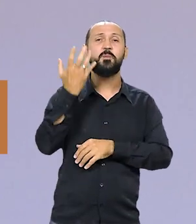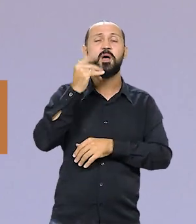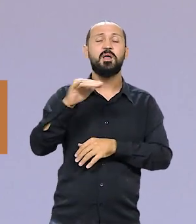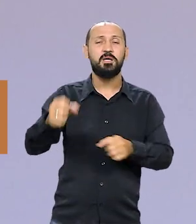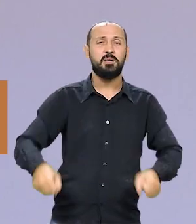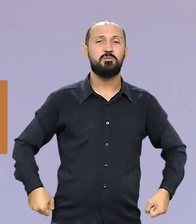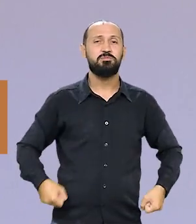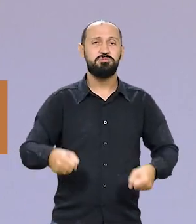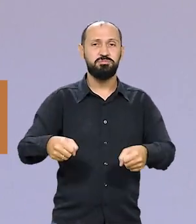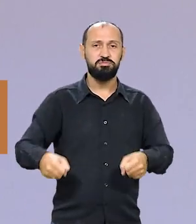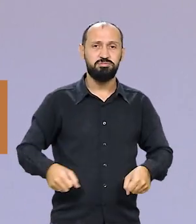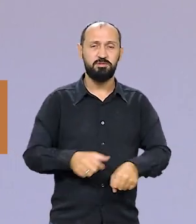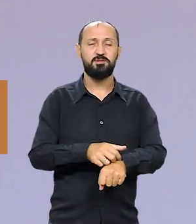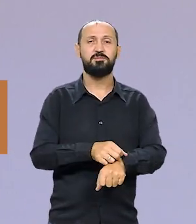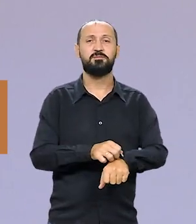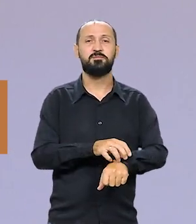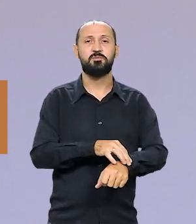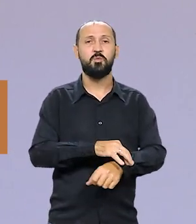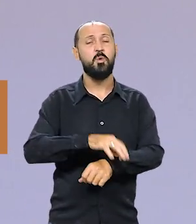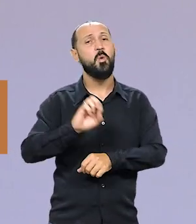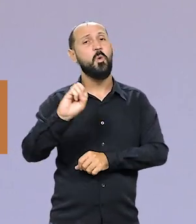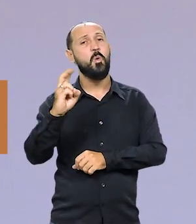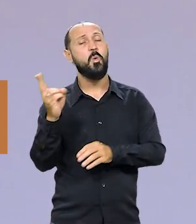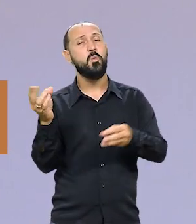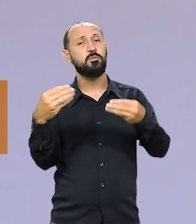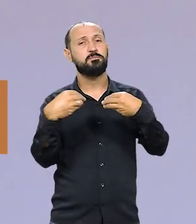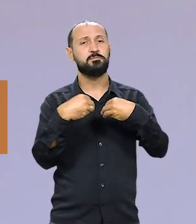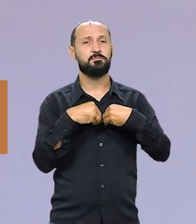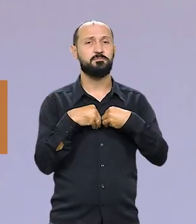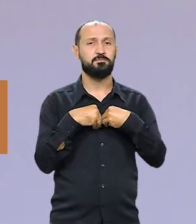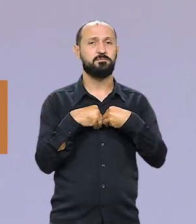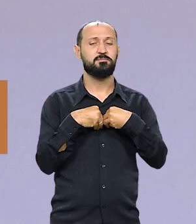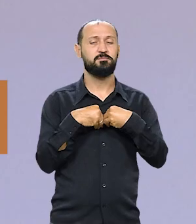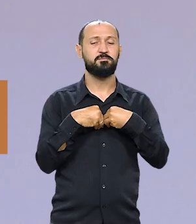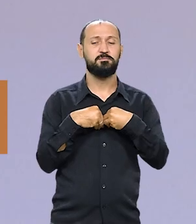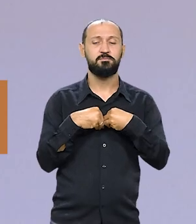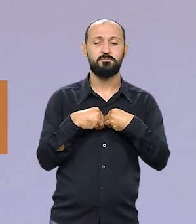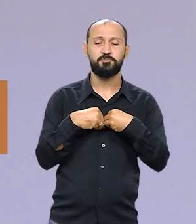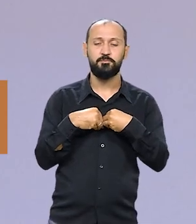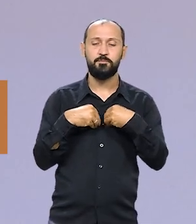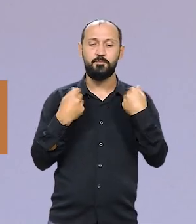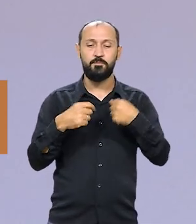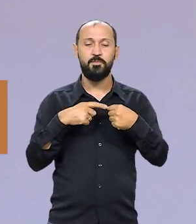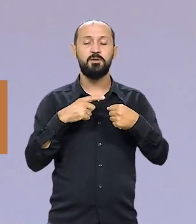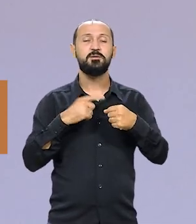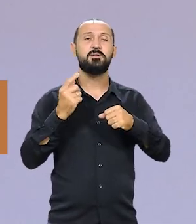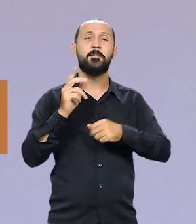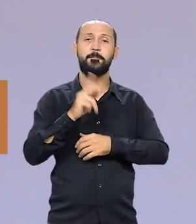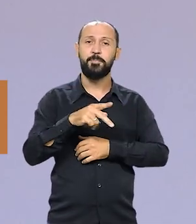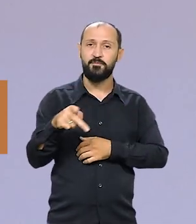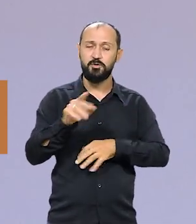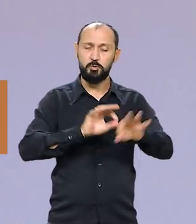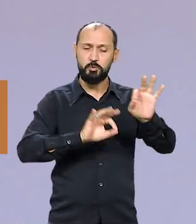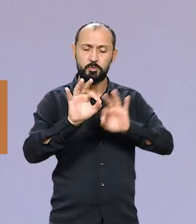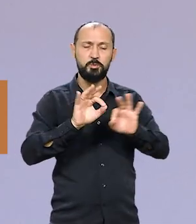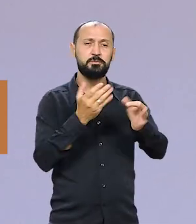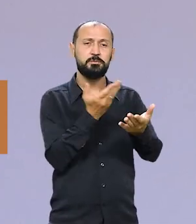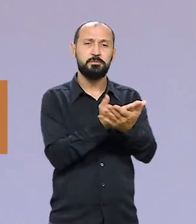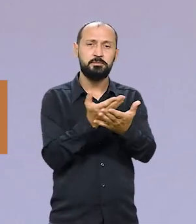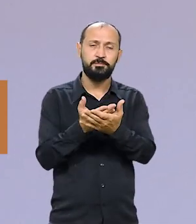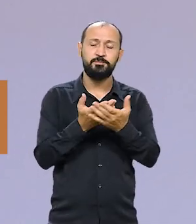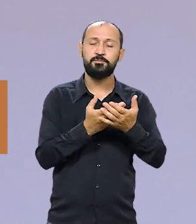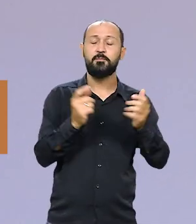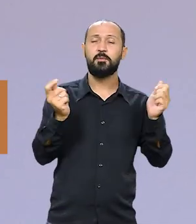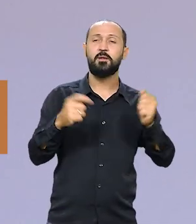cadeirante ou com espectro autista, você precisa ter professores e docentes preparados, então você